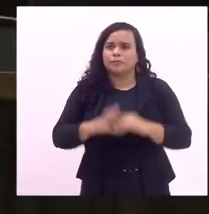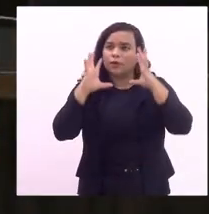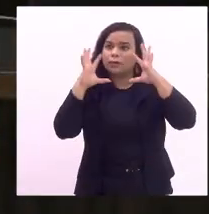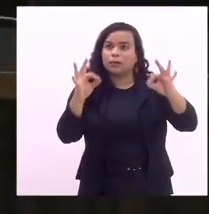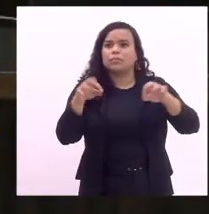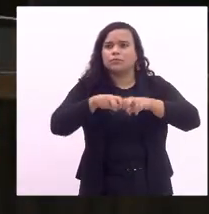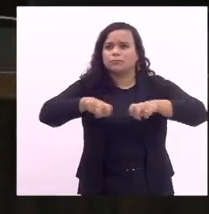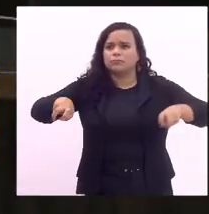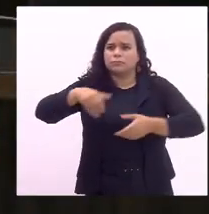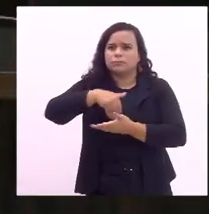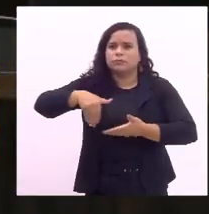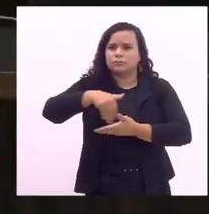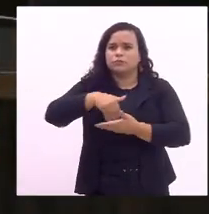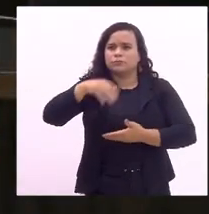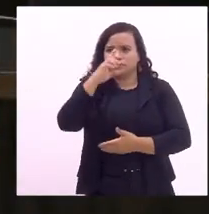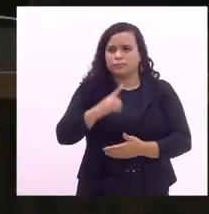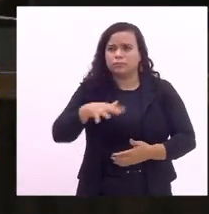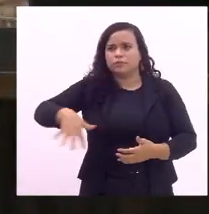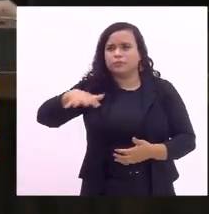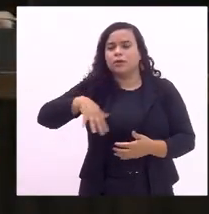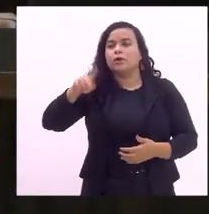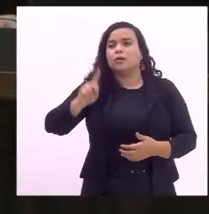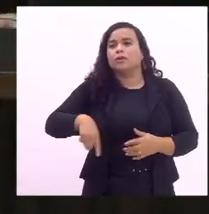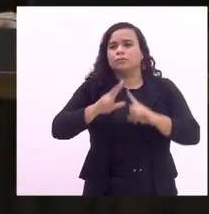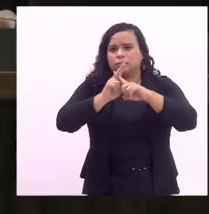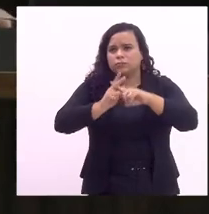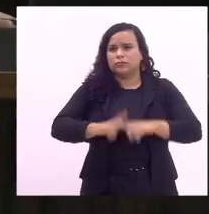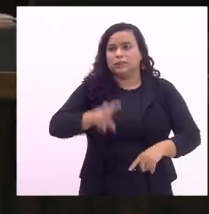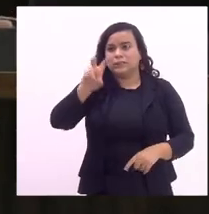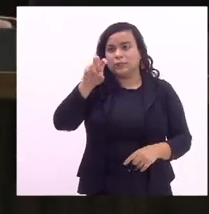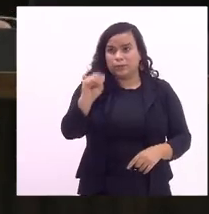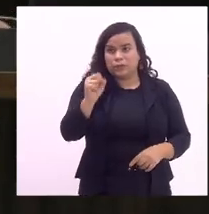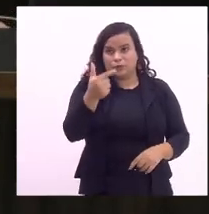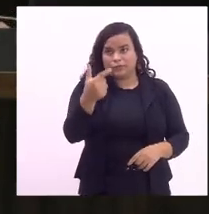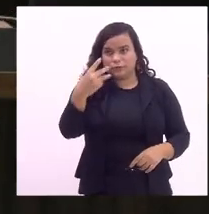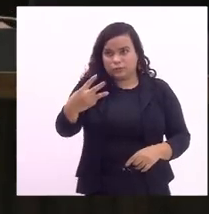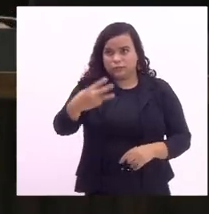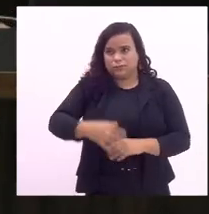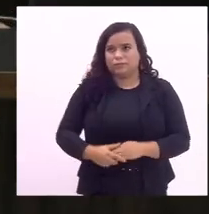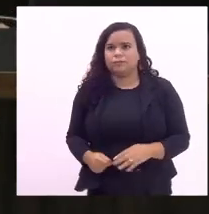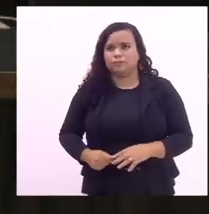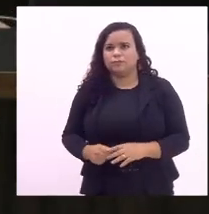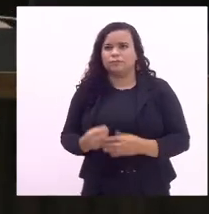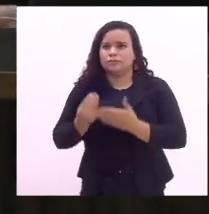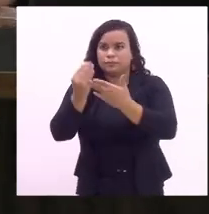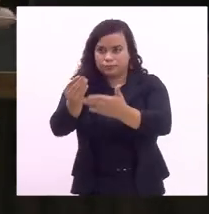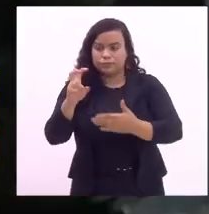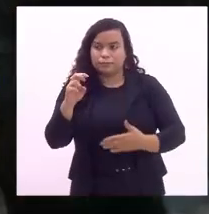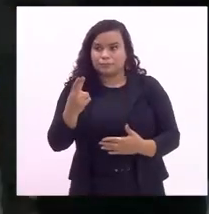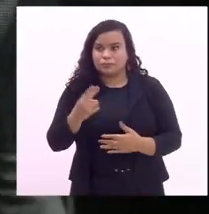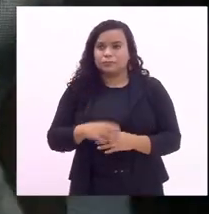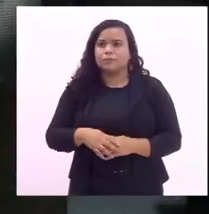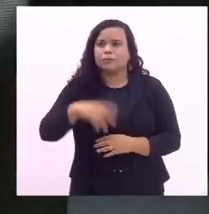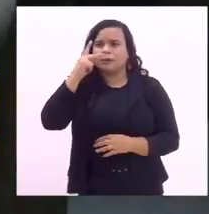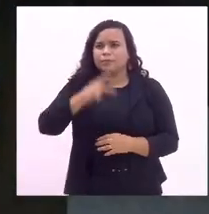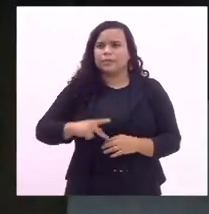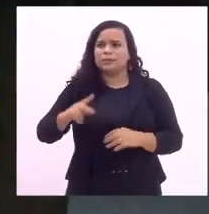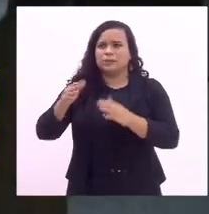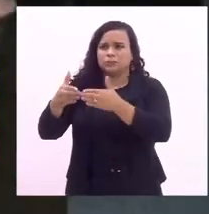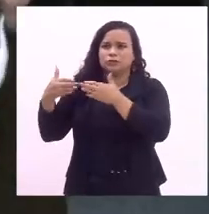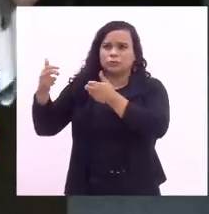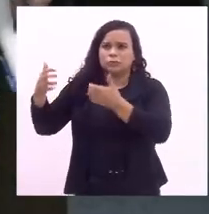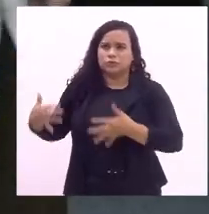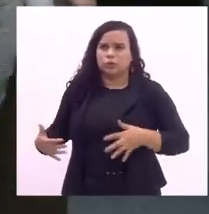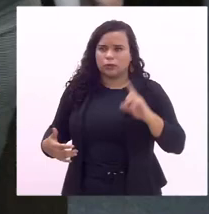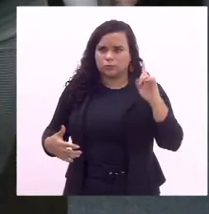secretaria da mesa diretora. Retificar, 58-23. Vou entregar para a senhora, tá, Tia Ju? Presidente, é uma questão de ordem, presidente, que